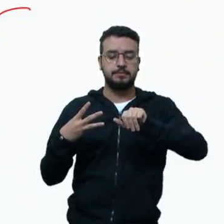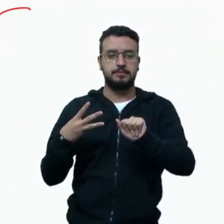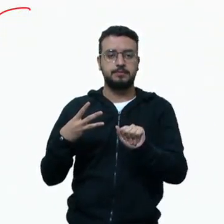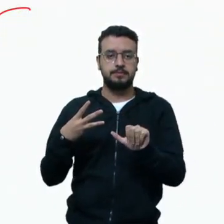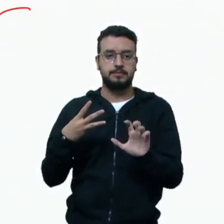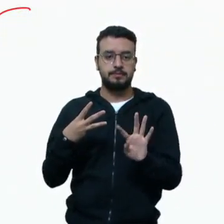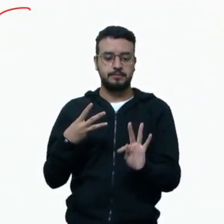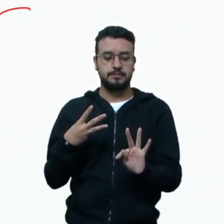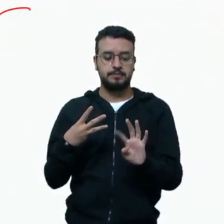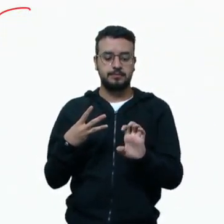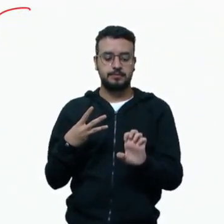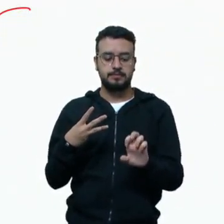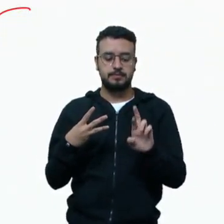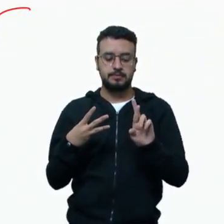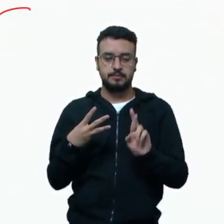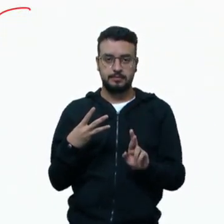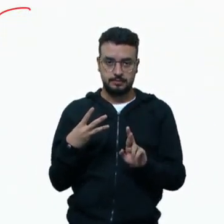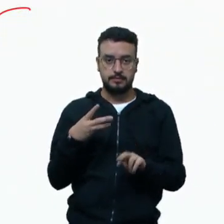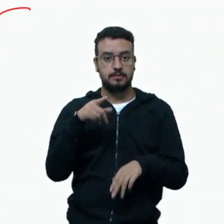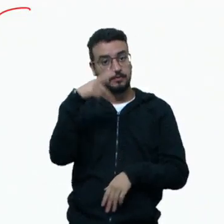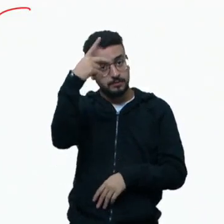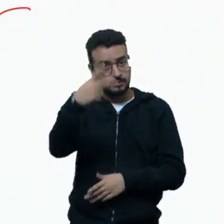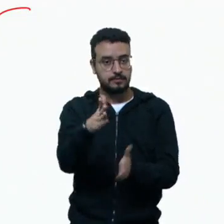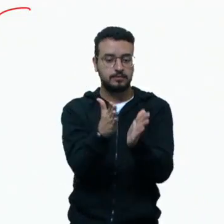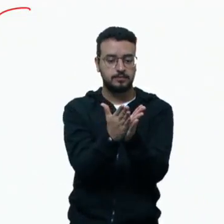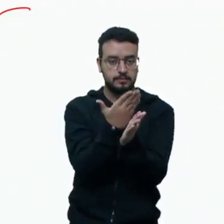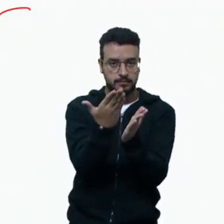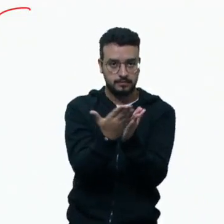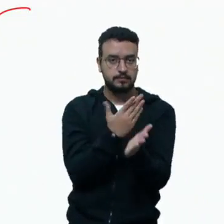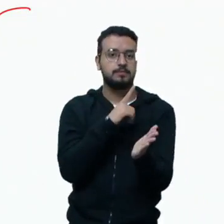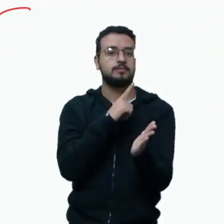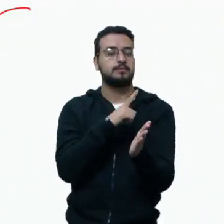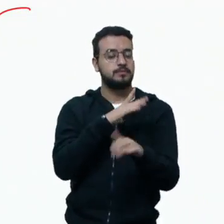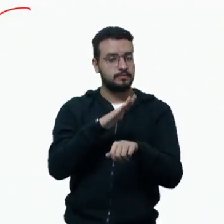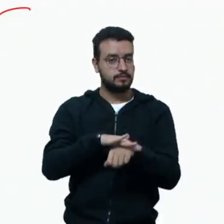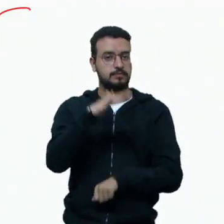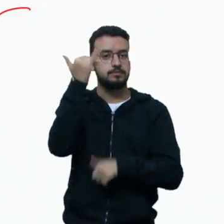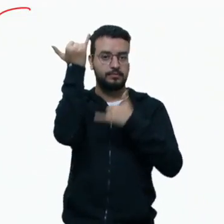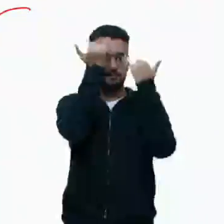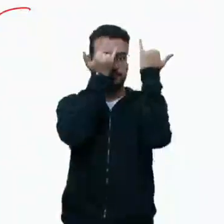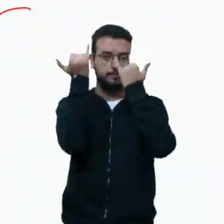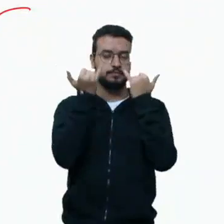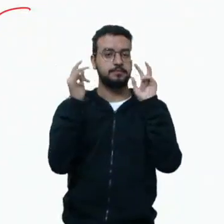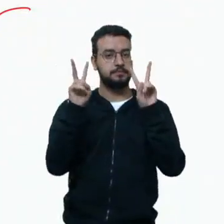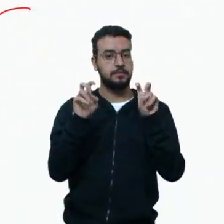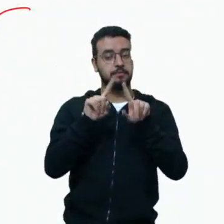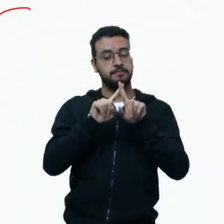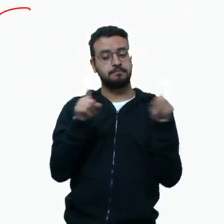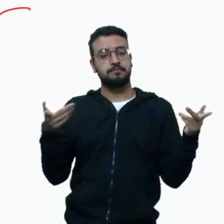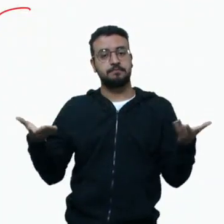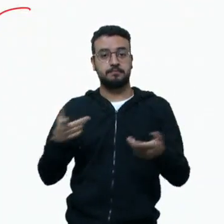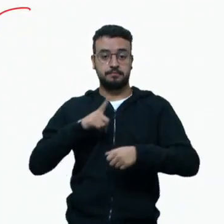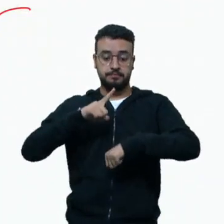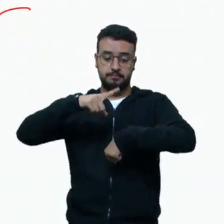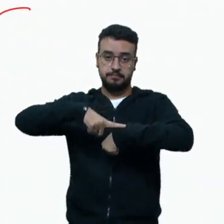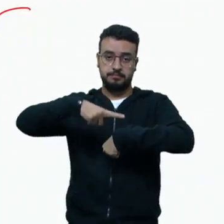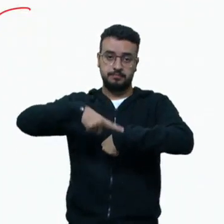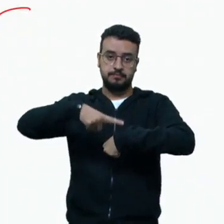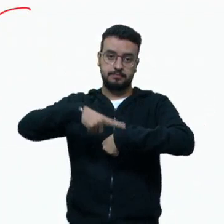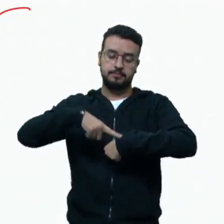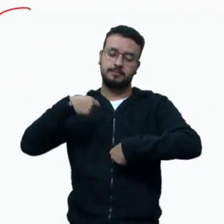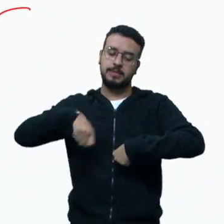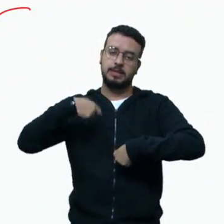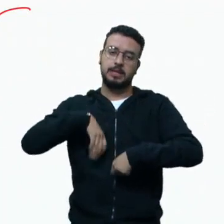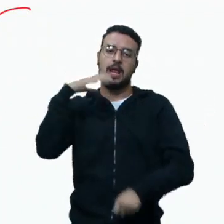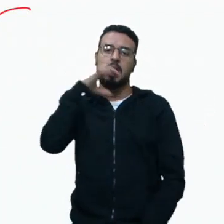Você tem no livro didático mais informações a respeito de cada uma delas, tá? Mas como nós temos nosso tempo, eu vou seguir, tá? Mas eu